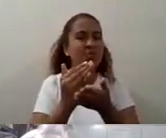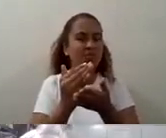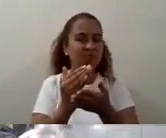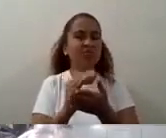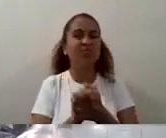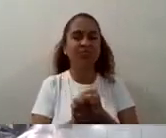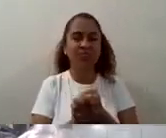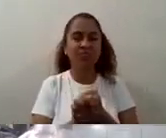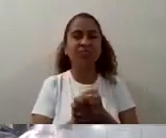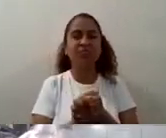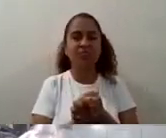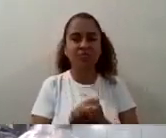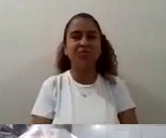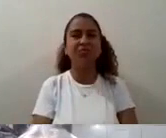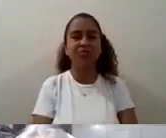Pode passar?